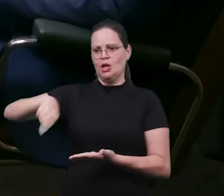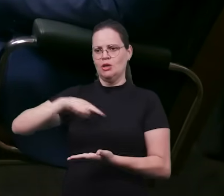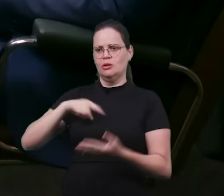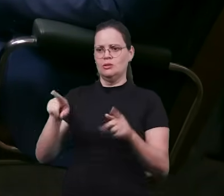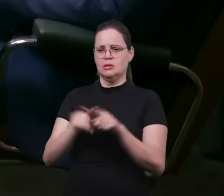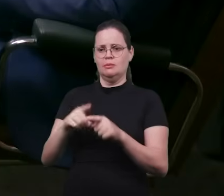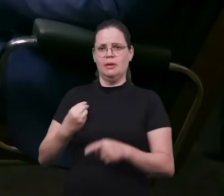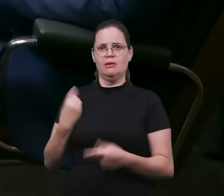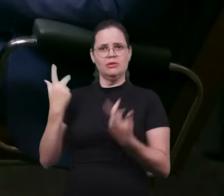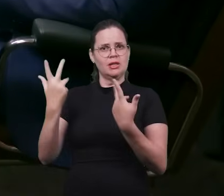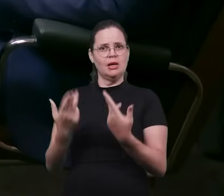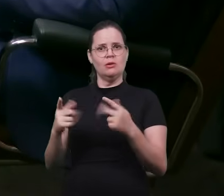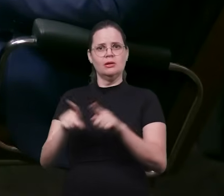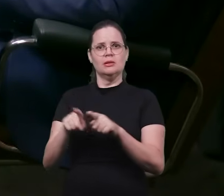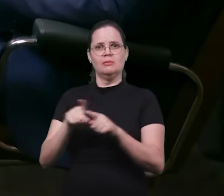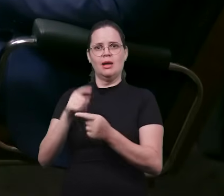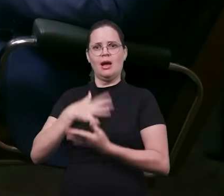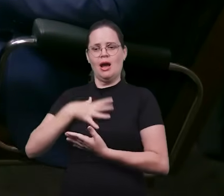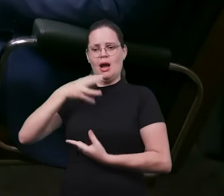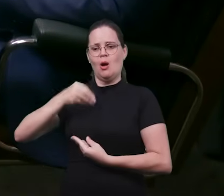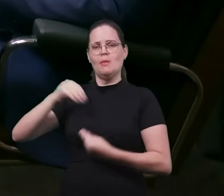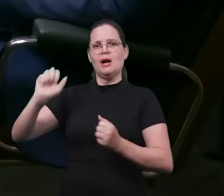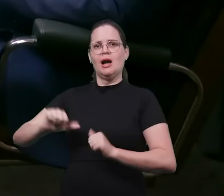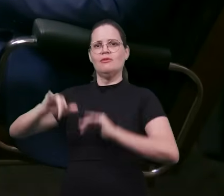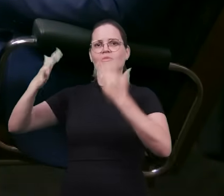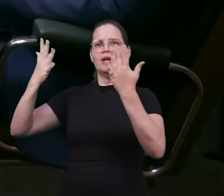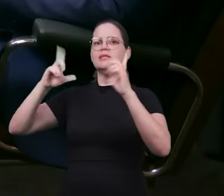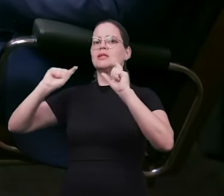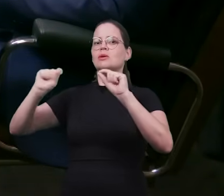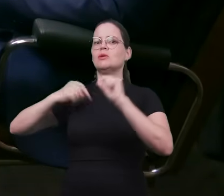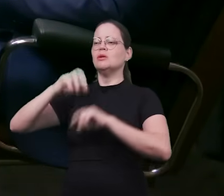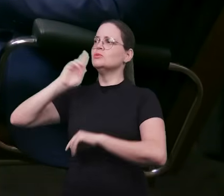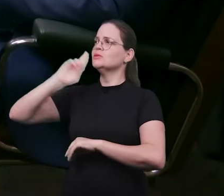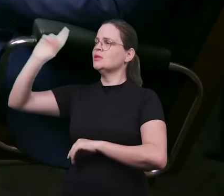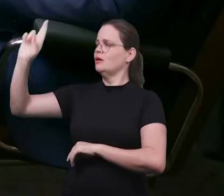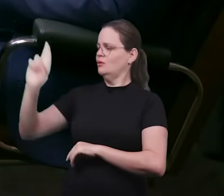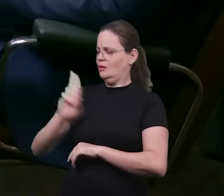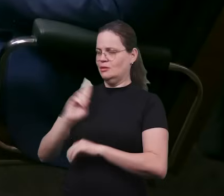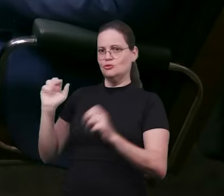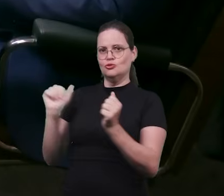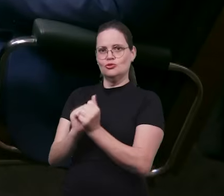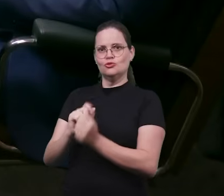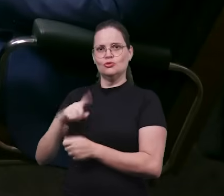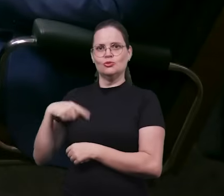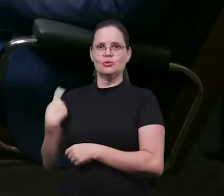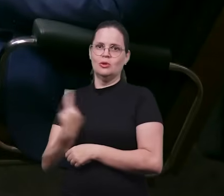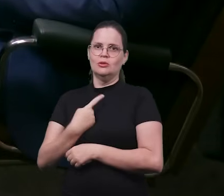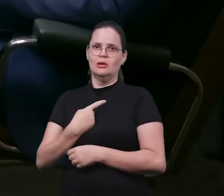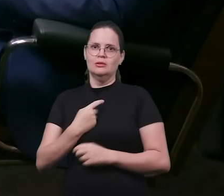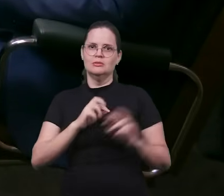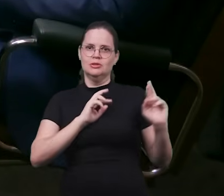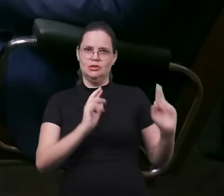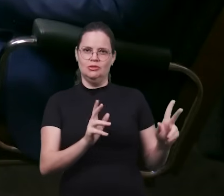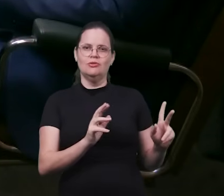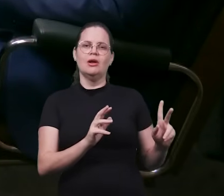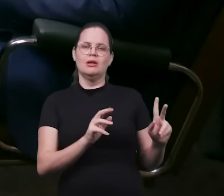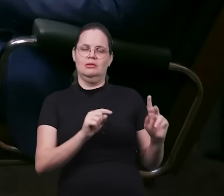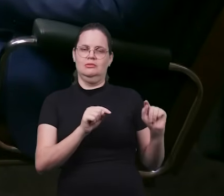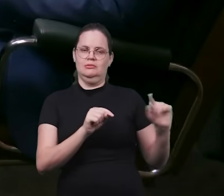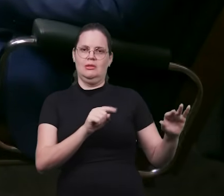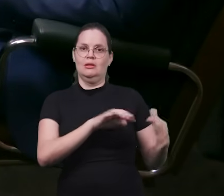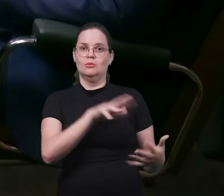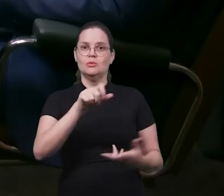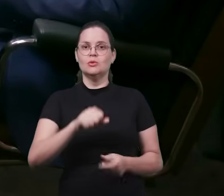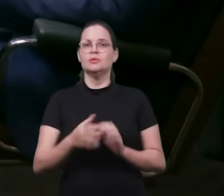festa na nossa alma, suprido, né, o nosso coração, a nossa alegria. Né, pastor Diniz? O texto aqui deixa muito claro